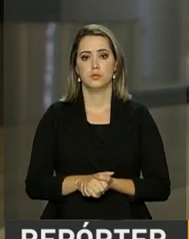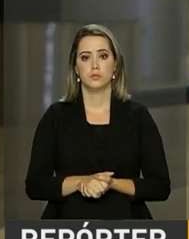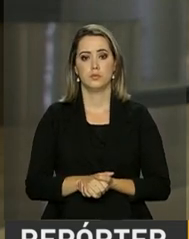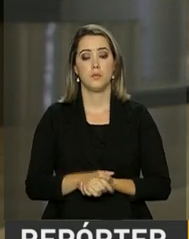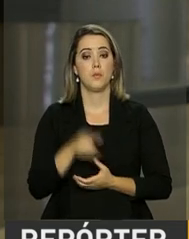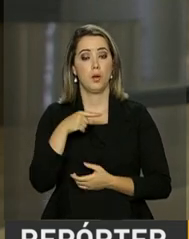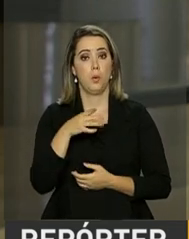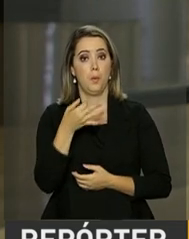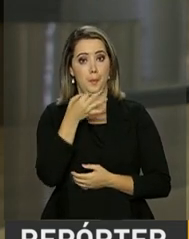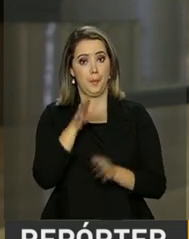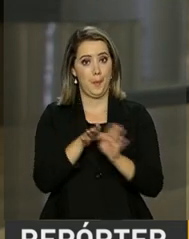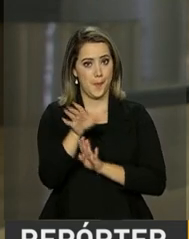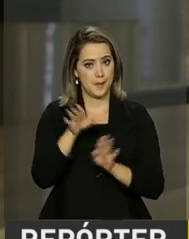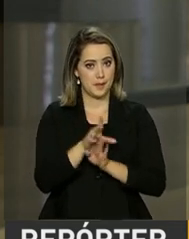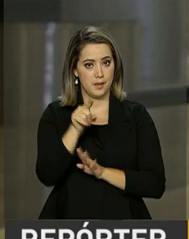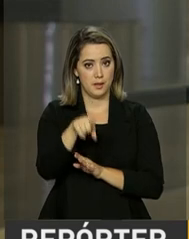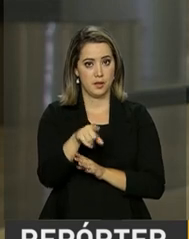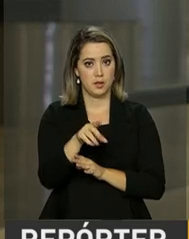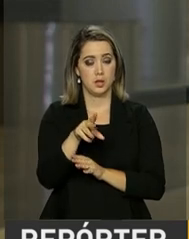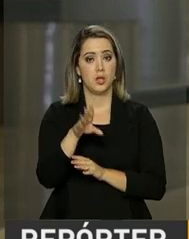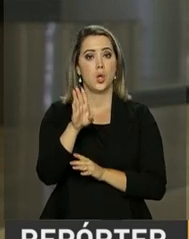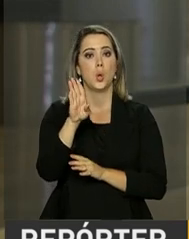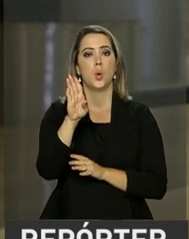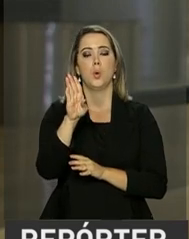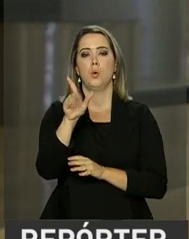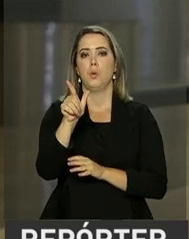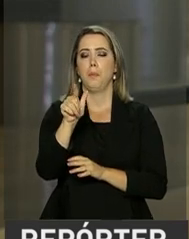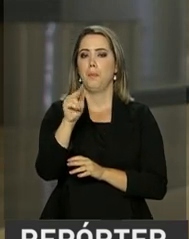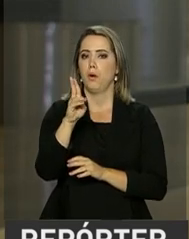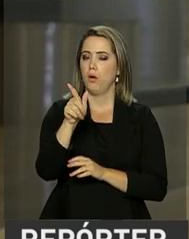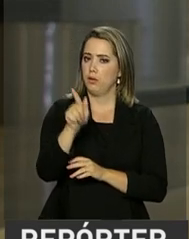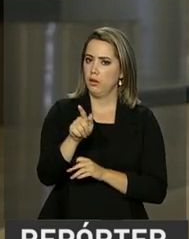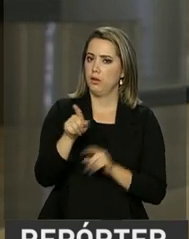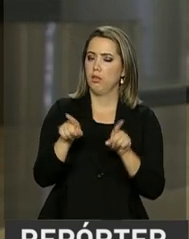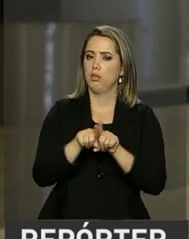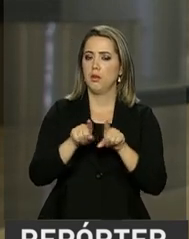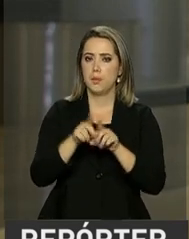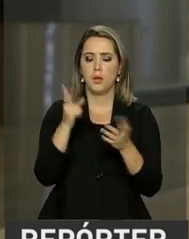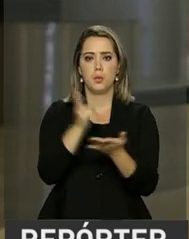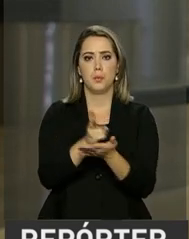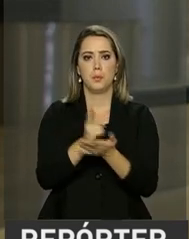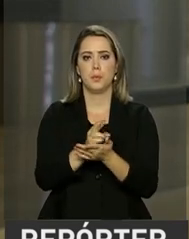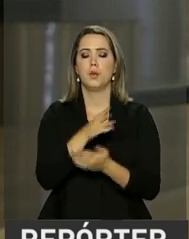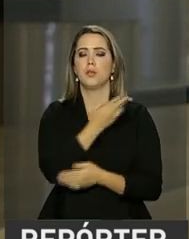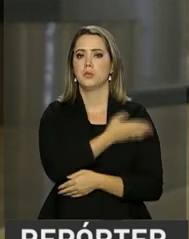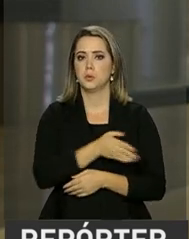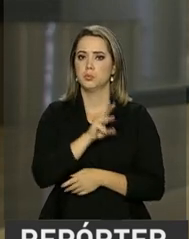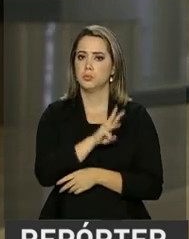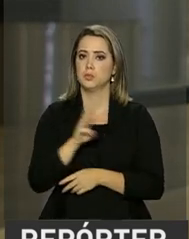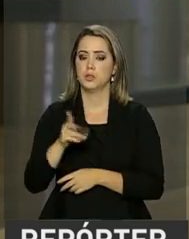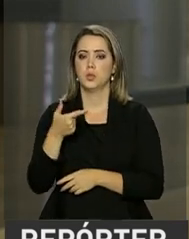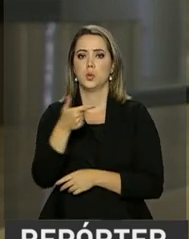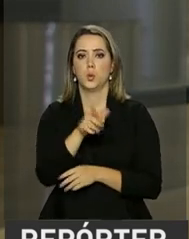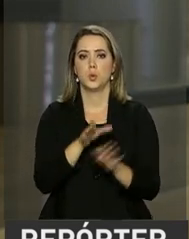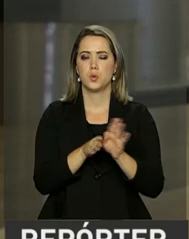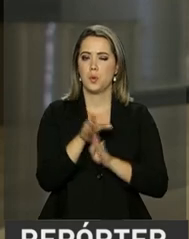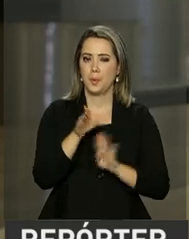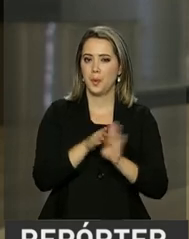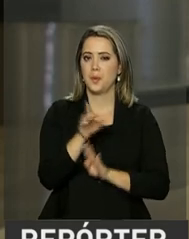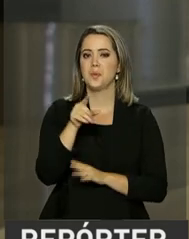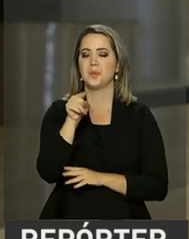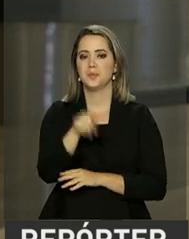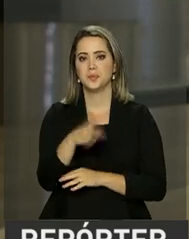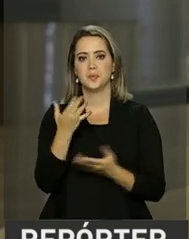jovemaprendiz.com.br. E uma dica adicional: o blog do programa, que você encontra também no mesmo endereço, tem outras dicas valiosas, como, por